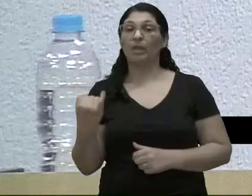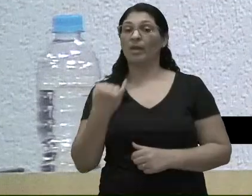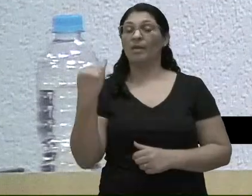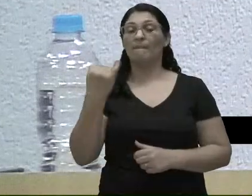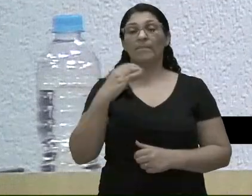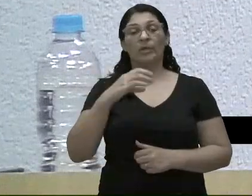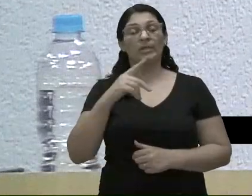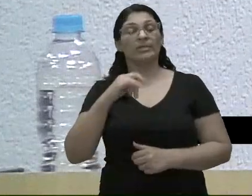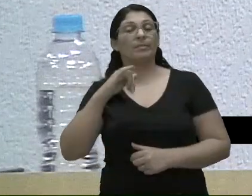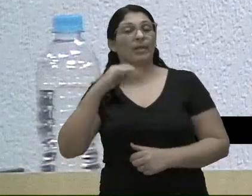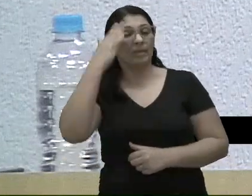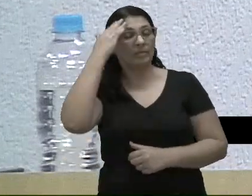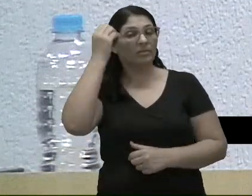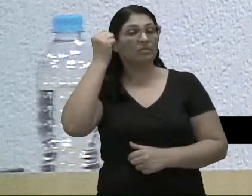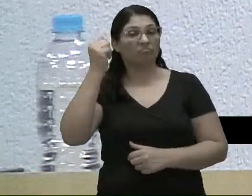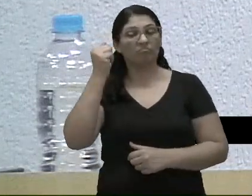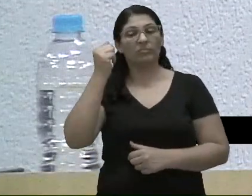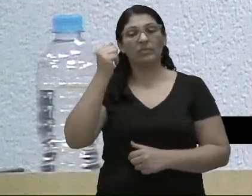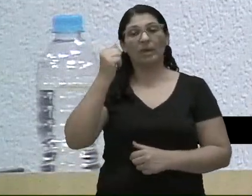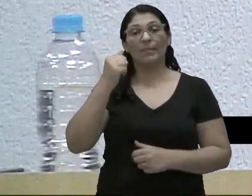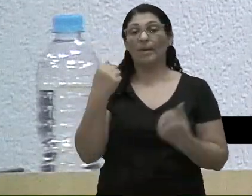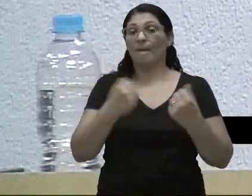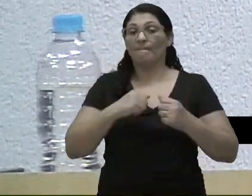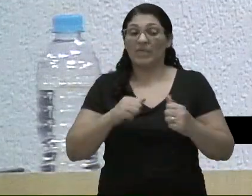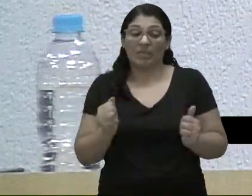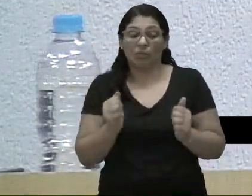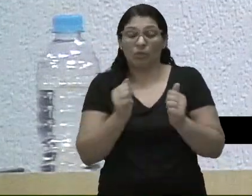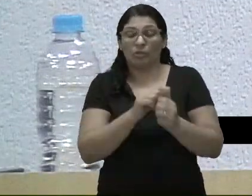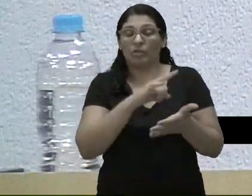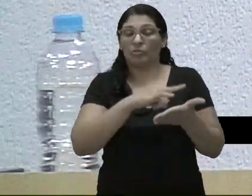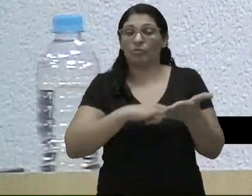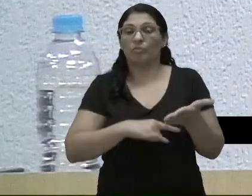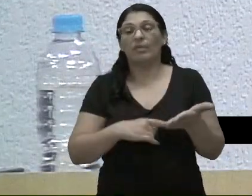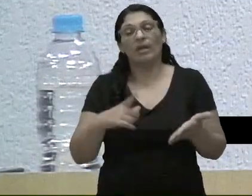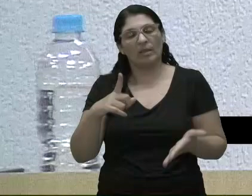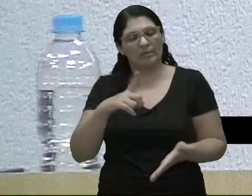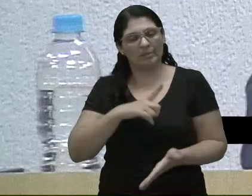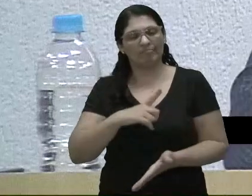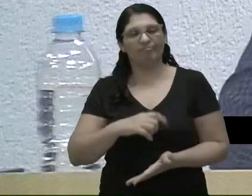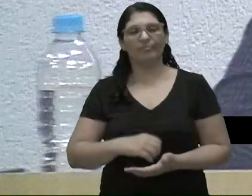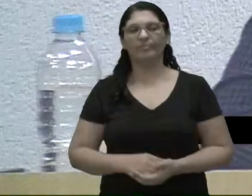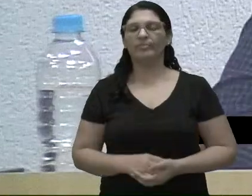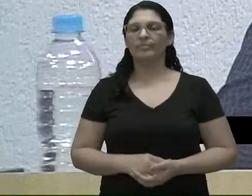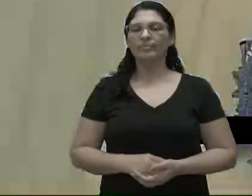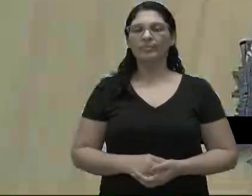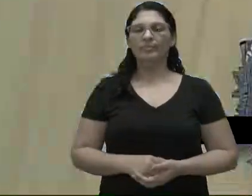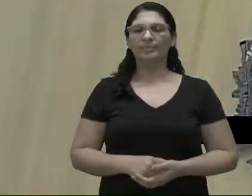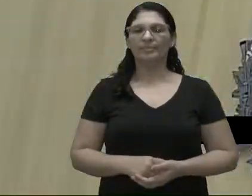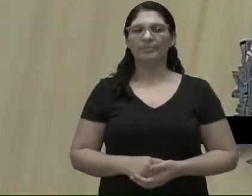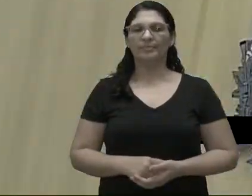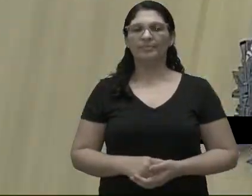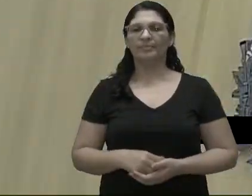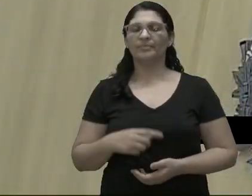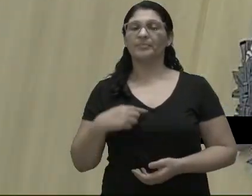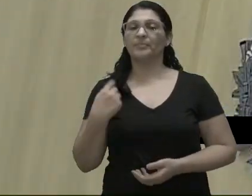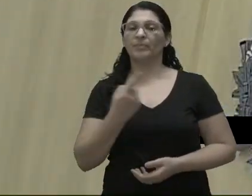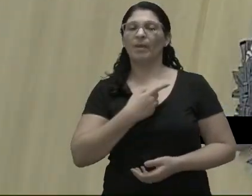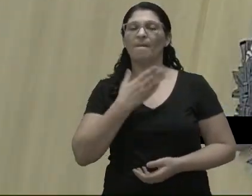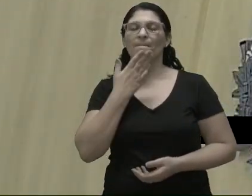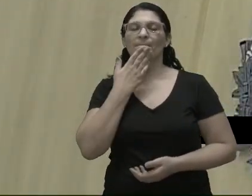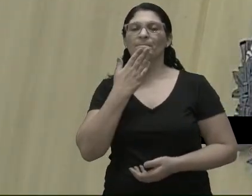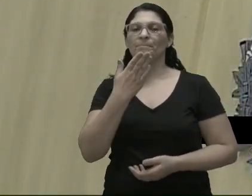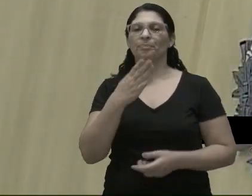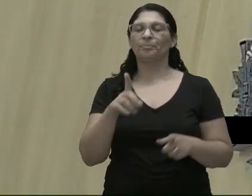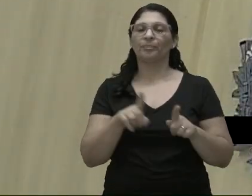para. Se acaso precisar juntar algum documento, está à disposição. Por falar nisso, nós vamos estar solicitando